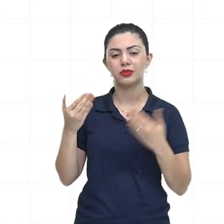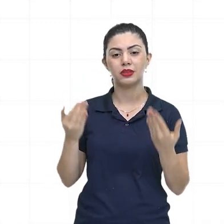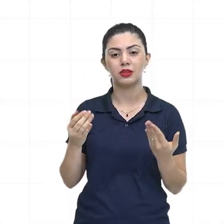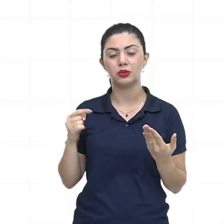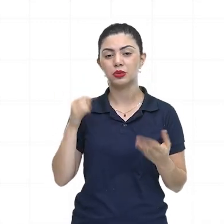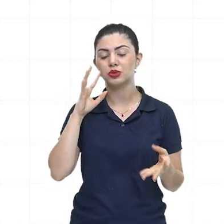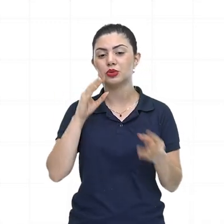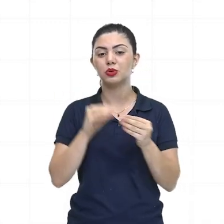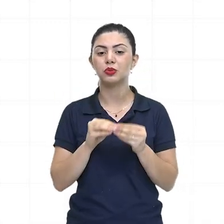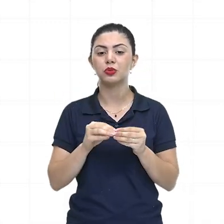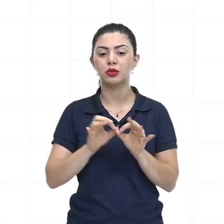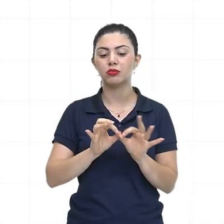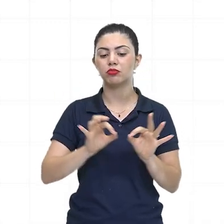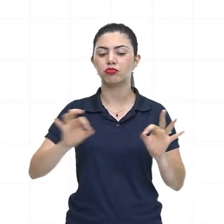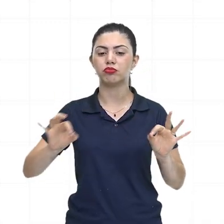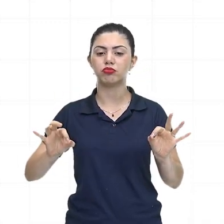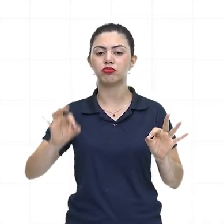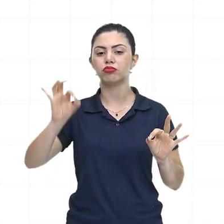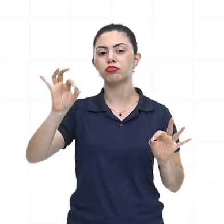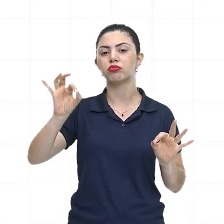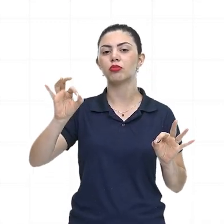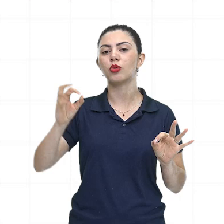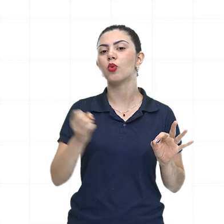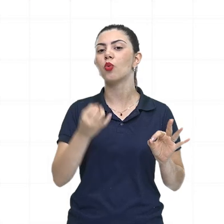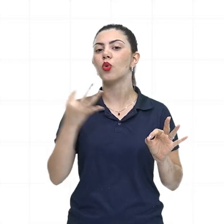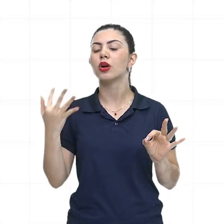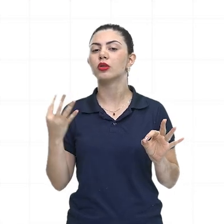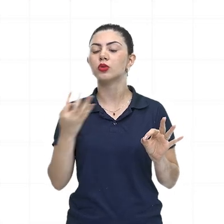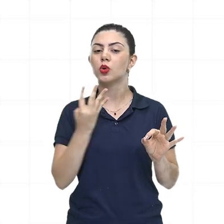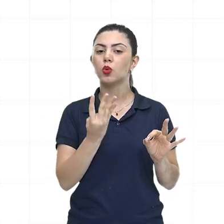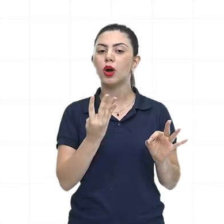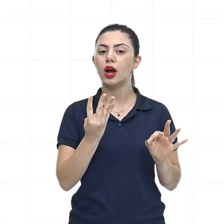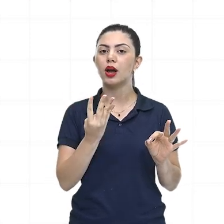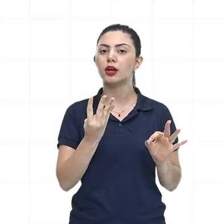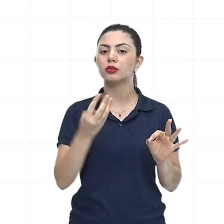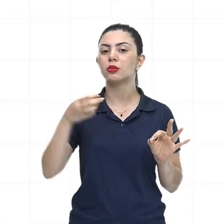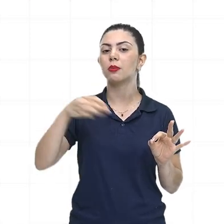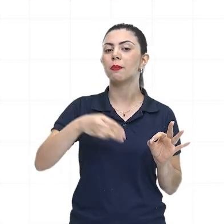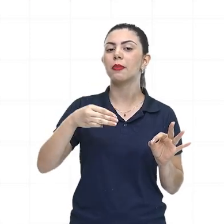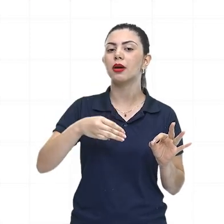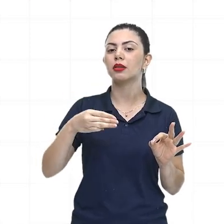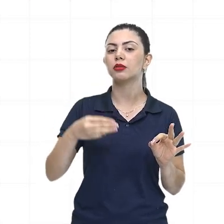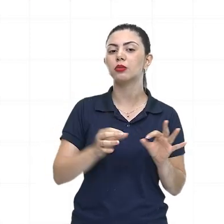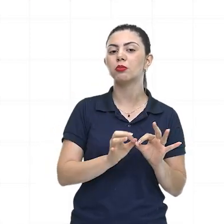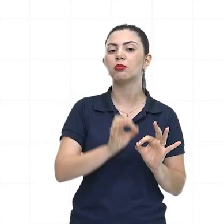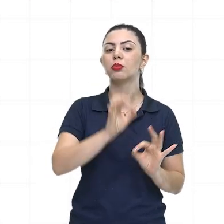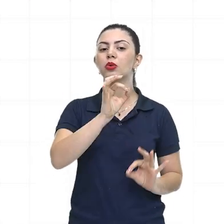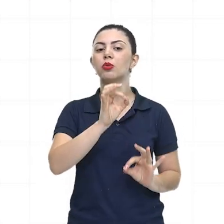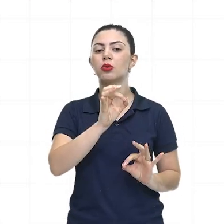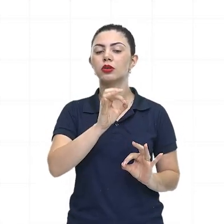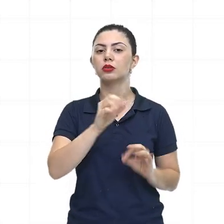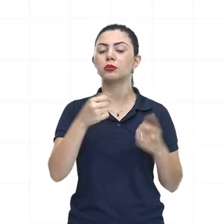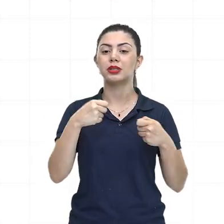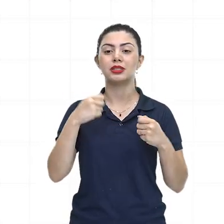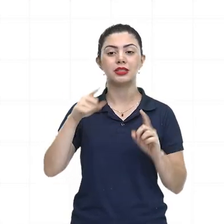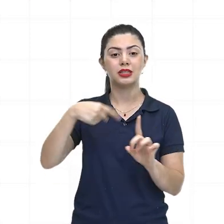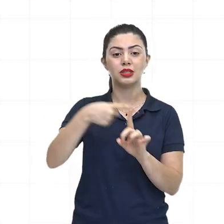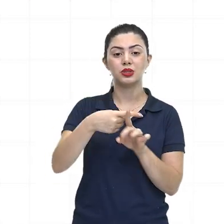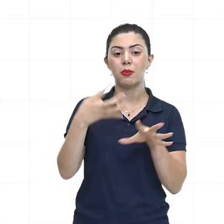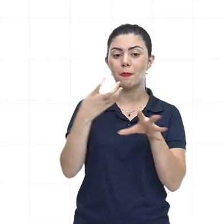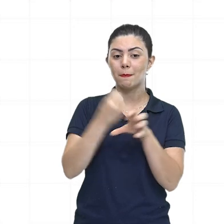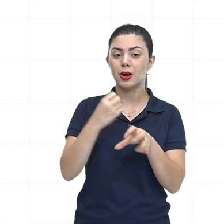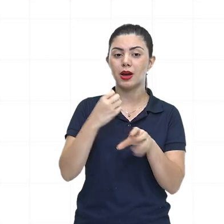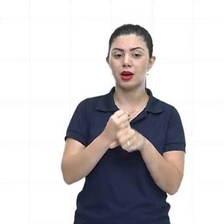aqui, ele vai medir 4 por quanto? Qual é o comprimento aqui? Aí eu vou ter que somar aqui, né? 5 mais 2, 7, mais